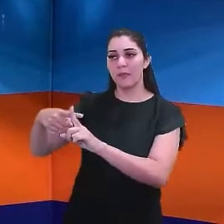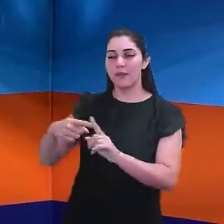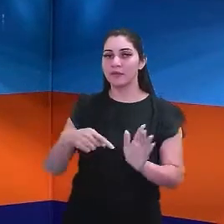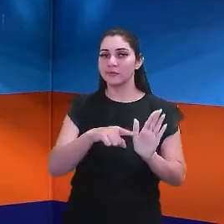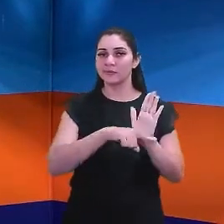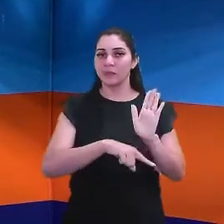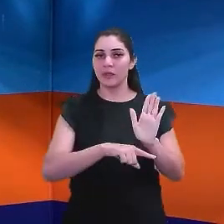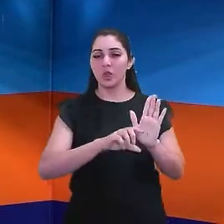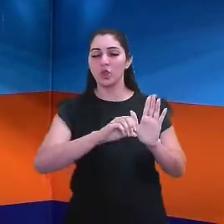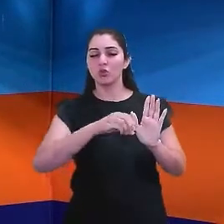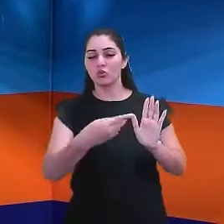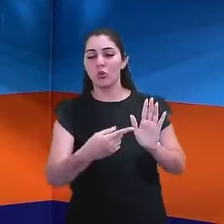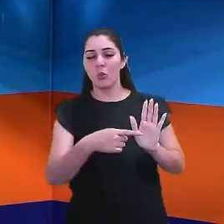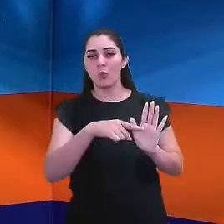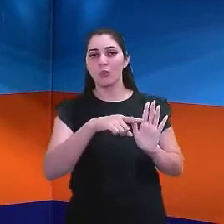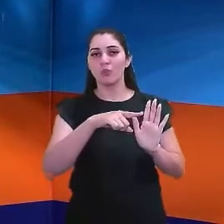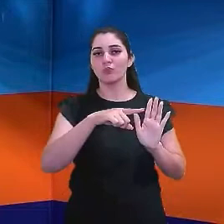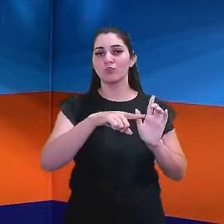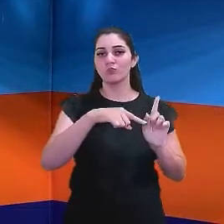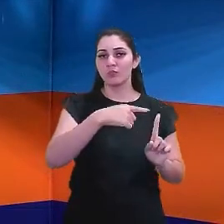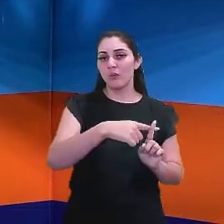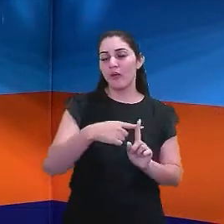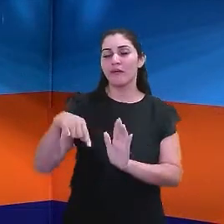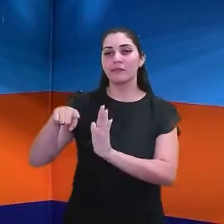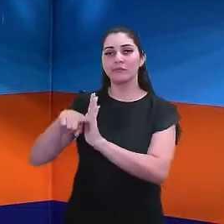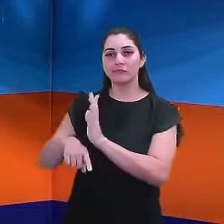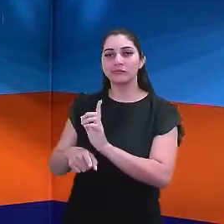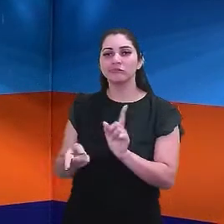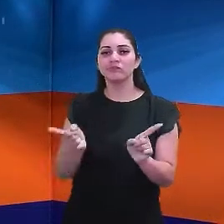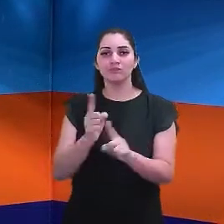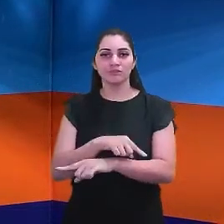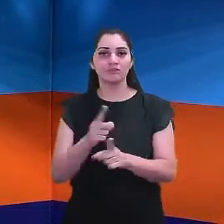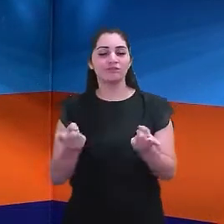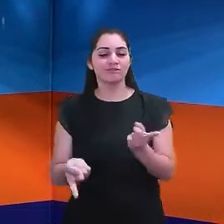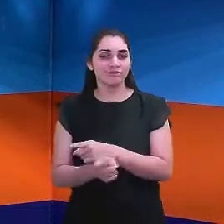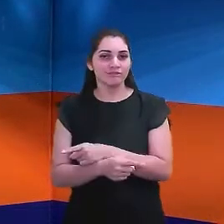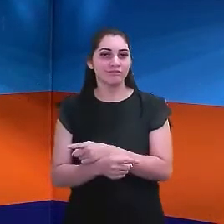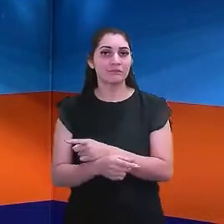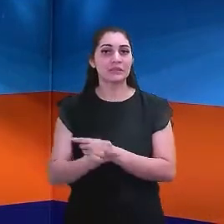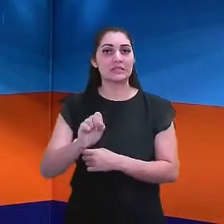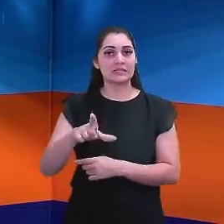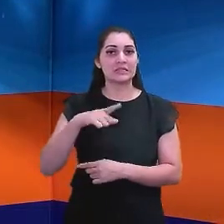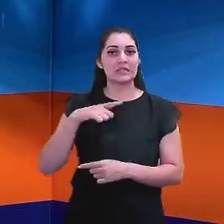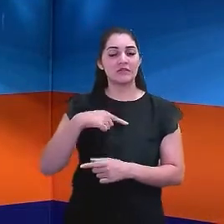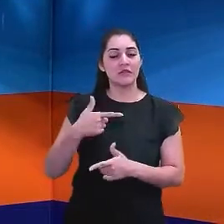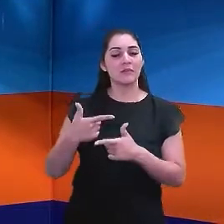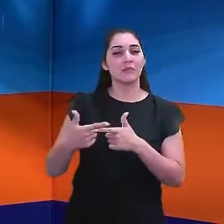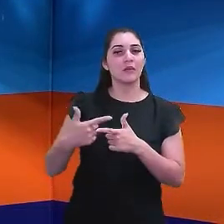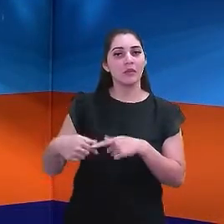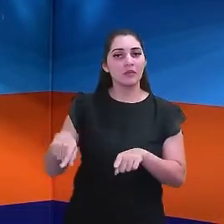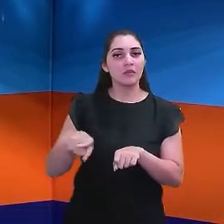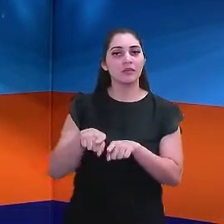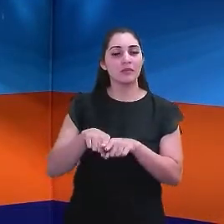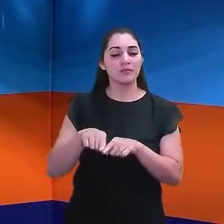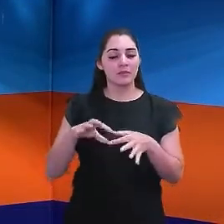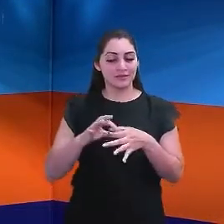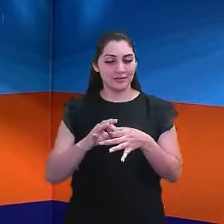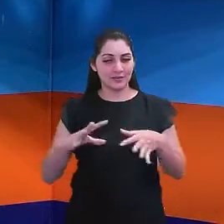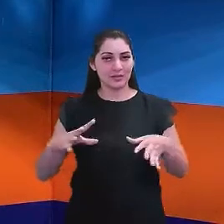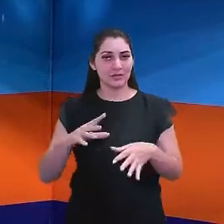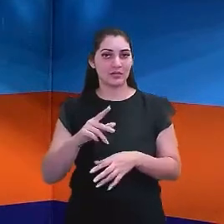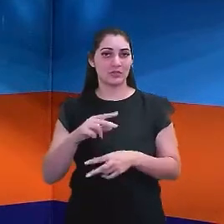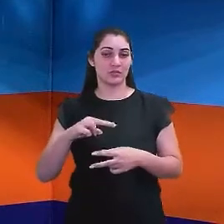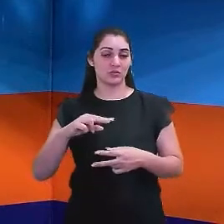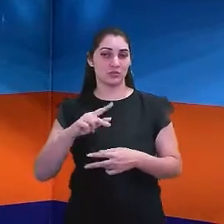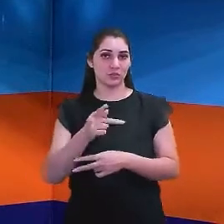outro está em alta. Então, vocês imaginam se houver problema também na secreção, na liberação desse hormônio, dessa estrutura